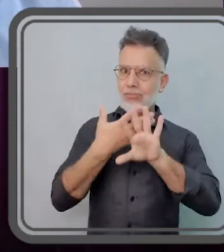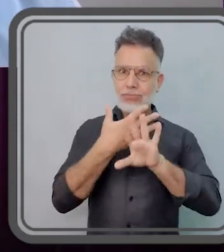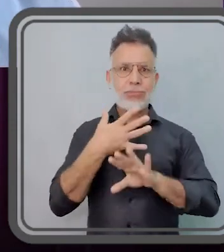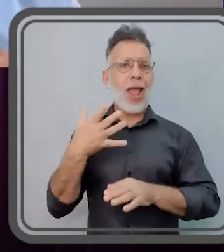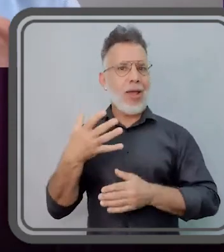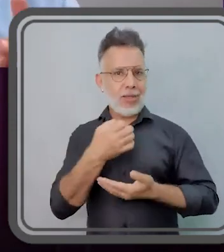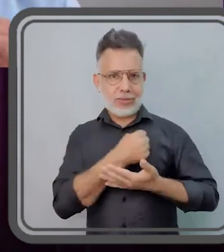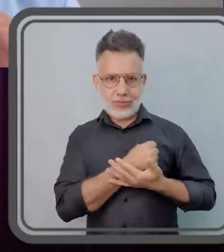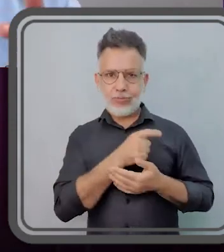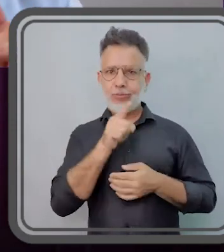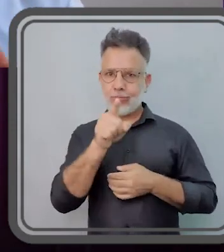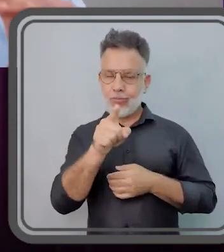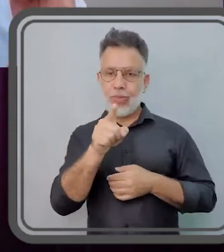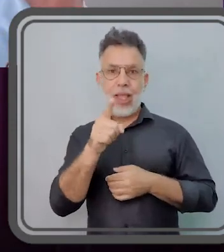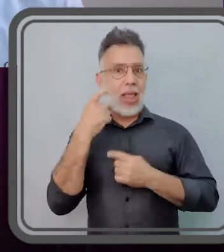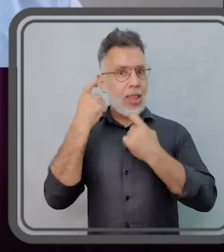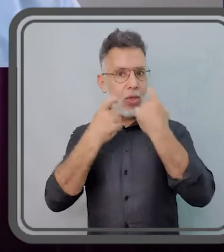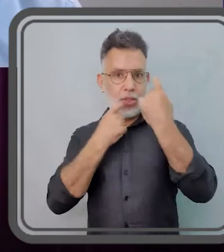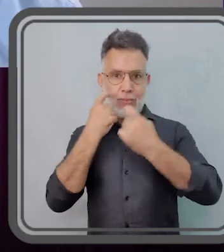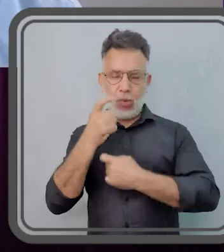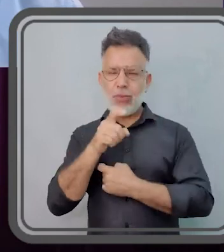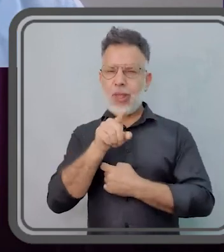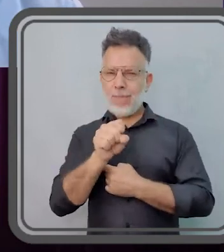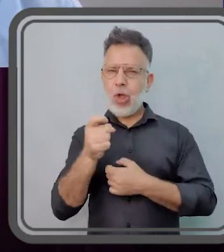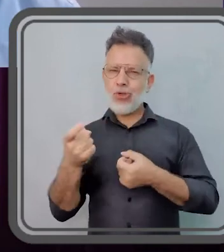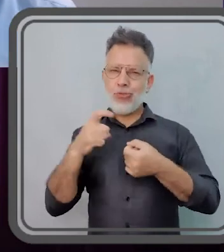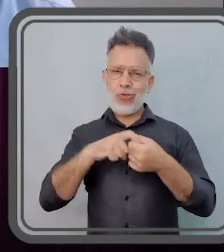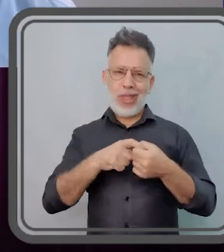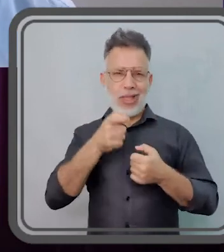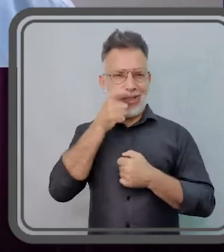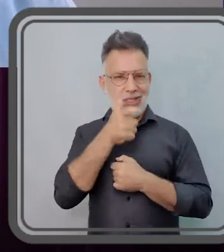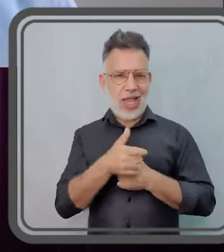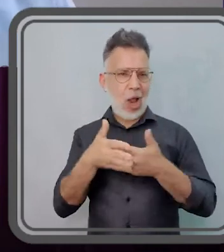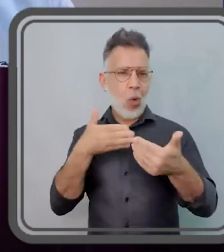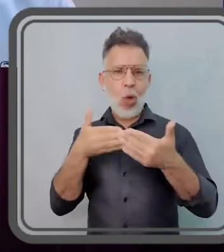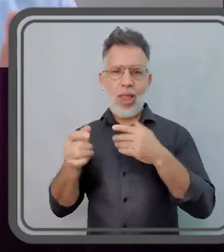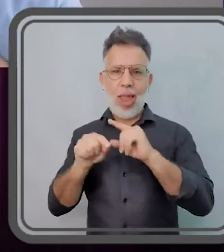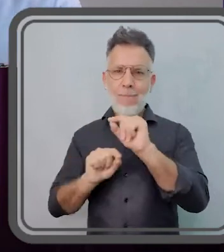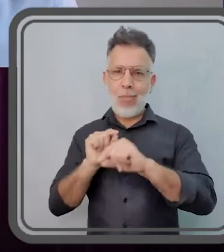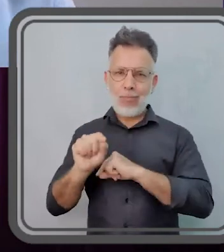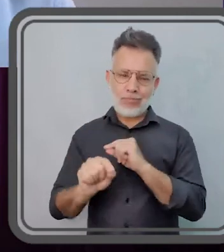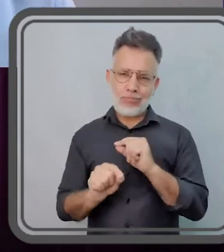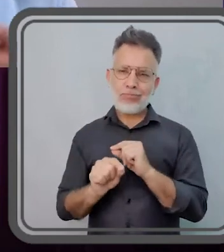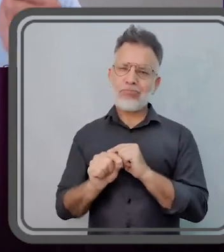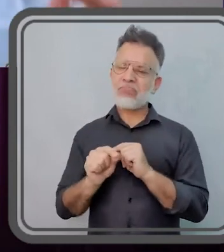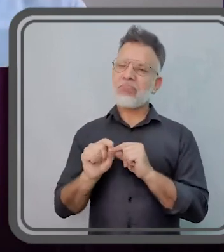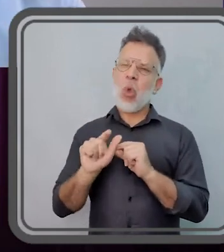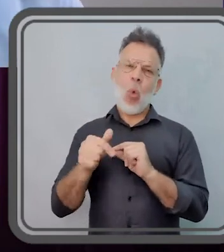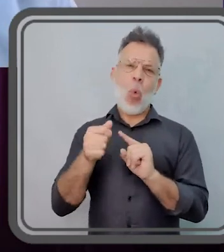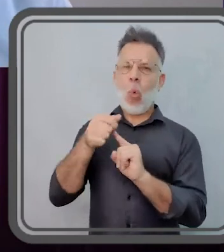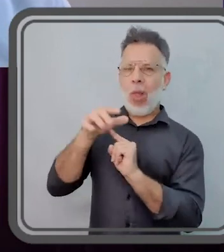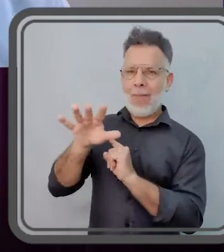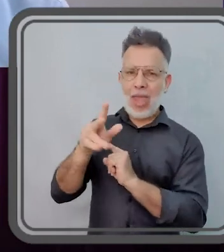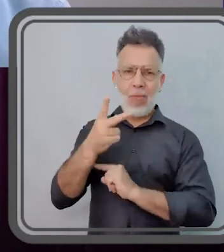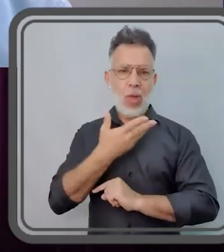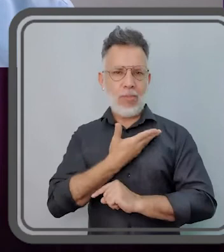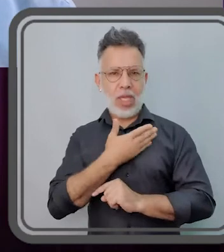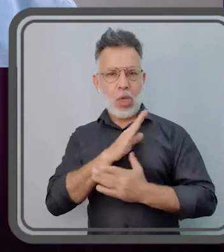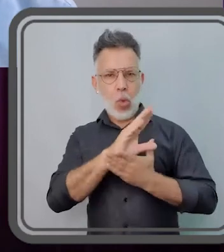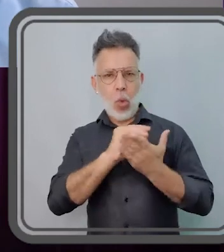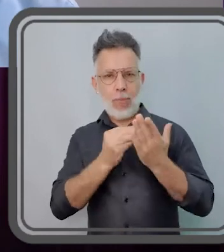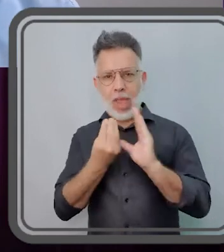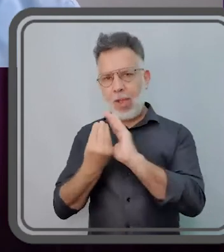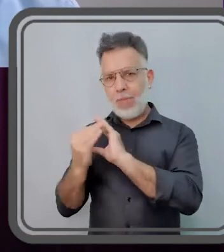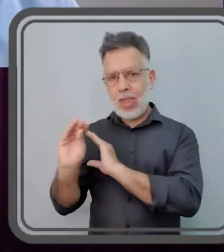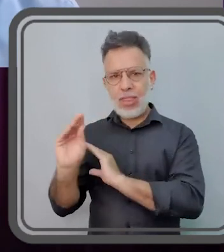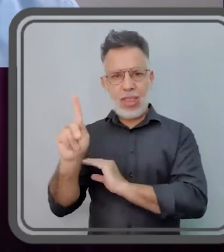tá, pessoal? Então, não se preocupa, você pode voltar e assistir a qualquer momento, ou mesmo encaminhar para um amigo, né? Copiar o link e mandar